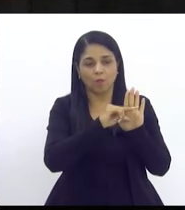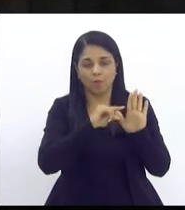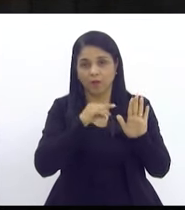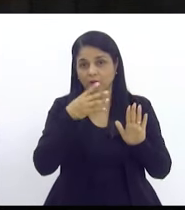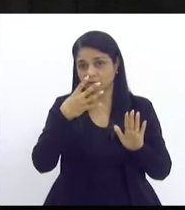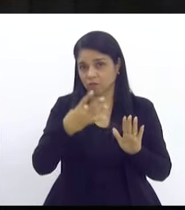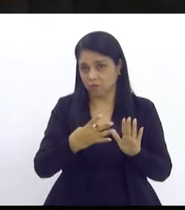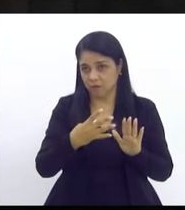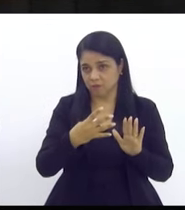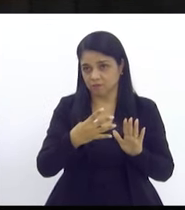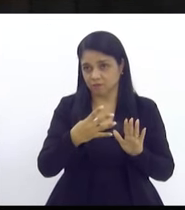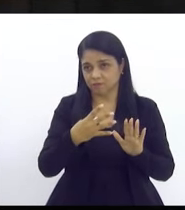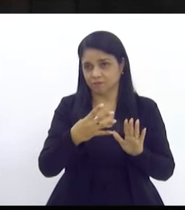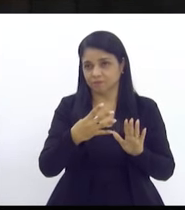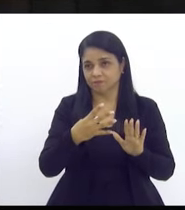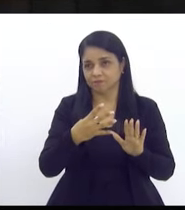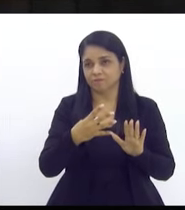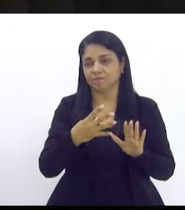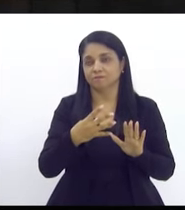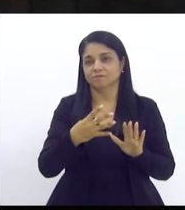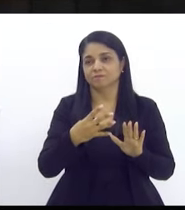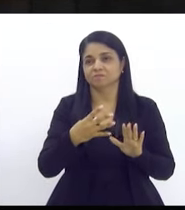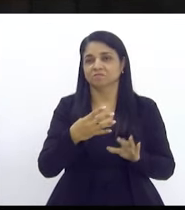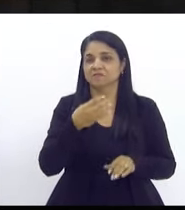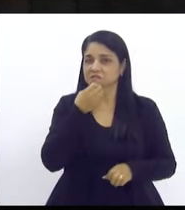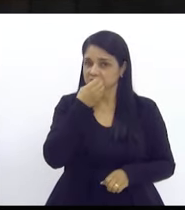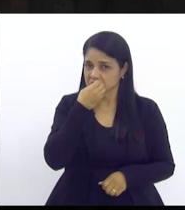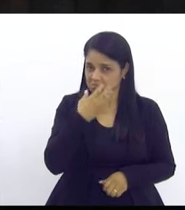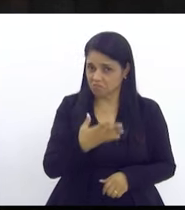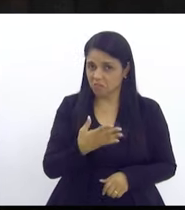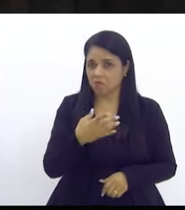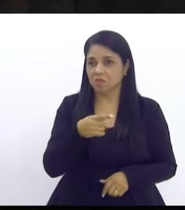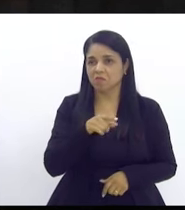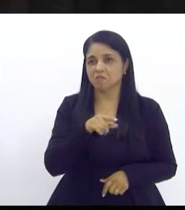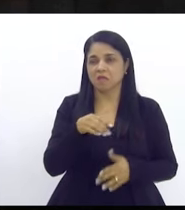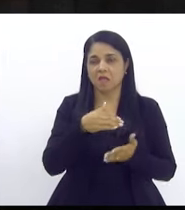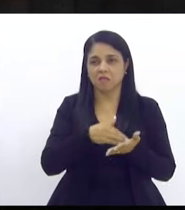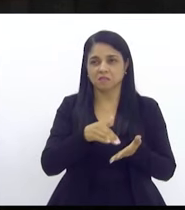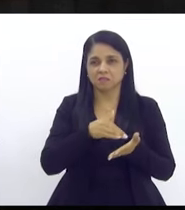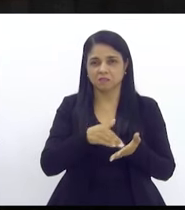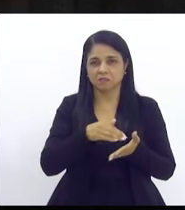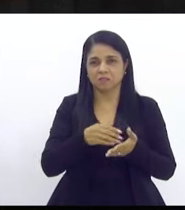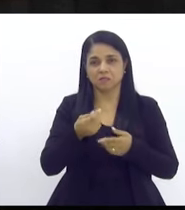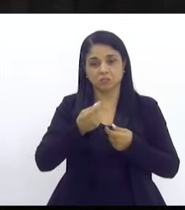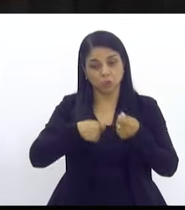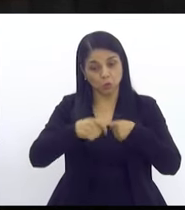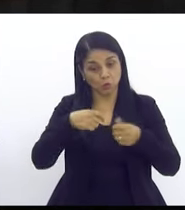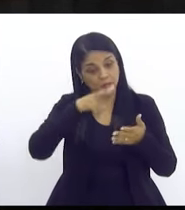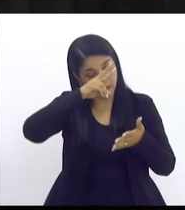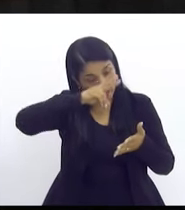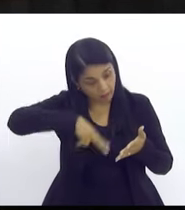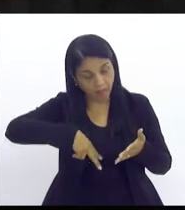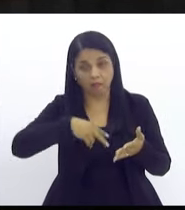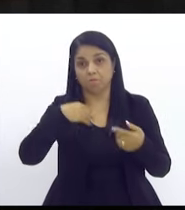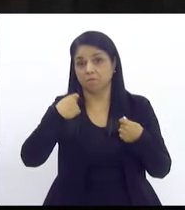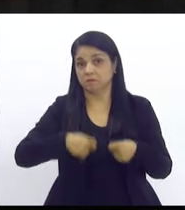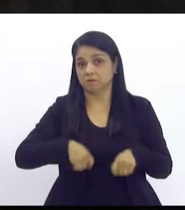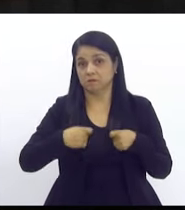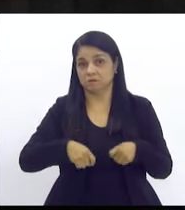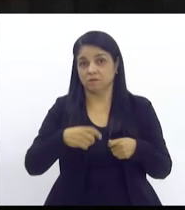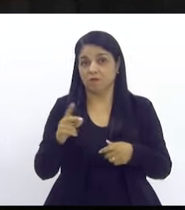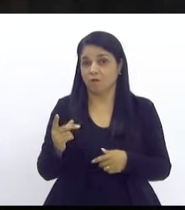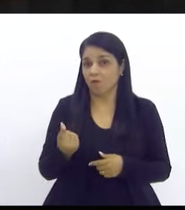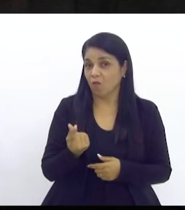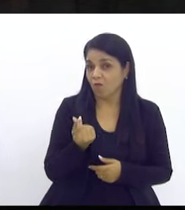4º? Era bom que a nossa Secretaria de Economia lesse, né? O valor